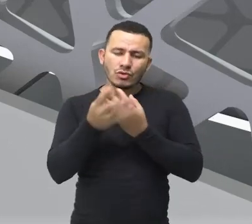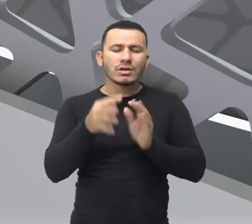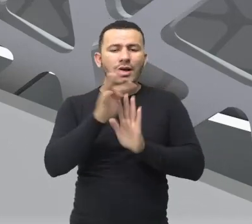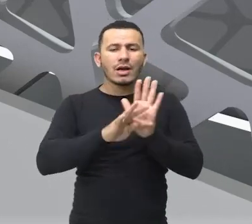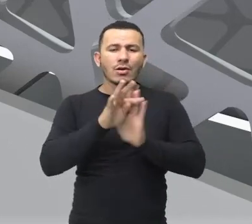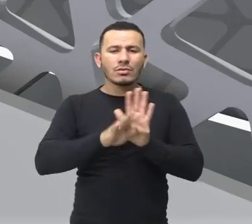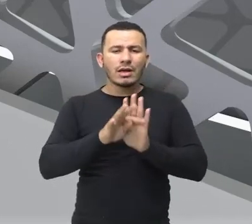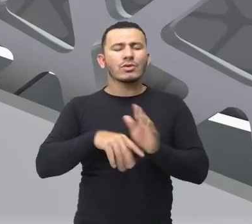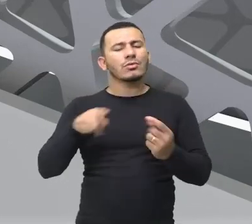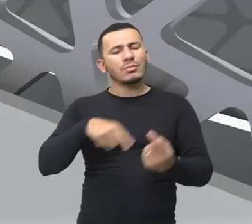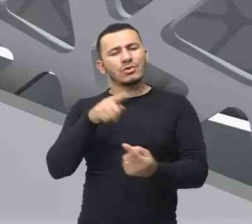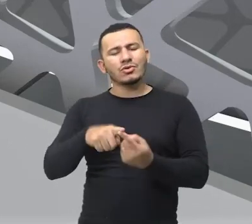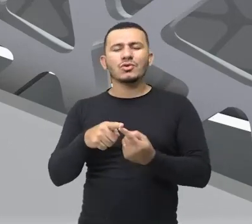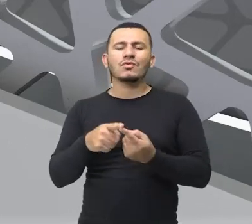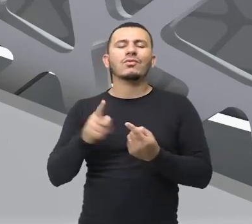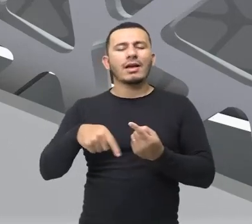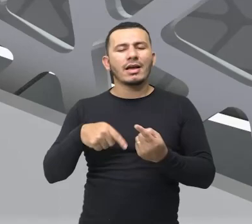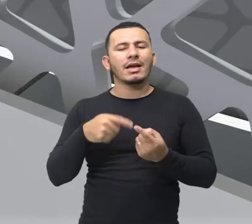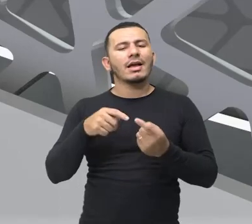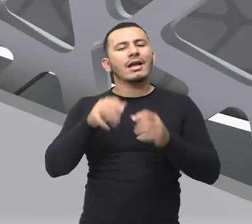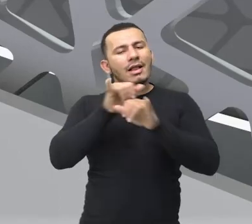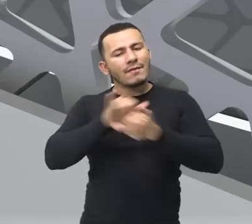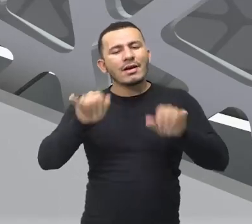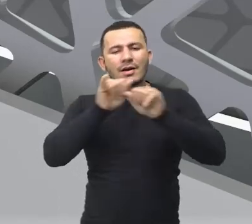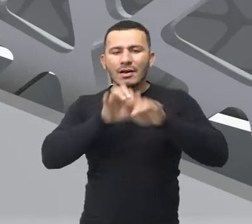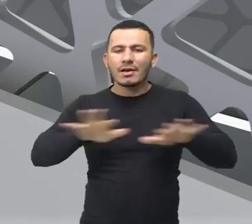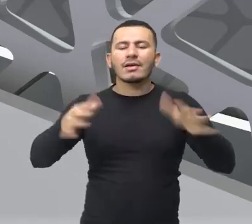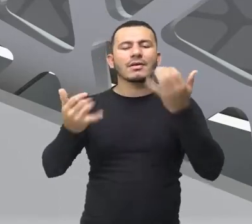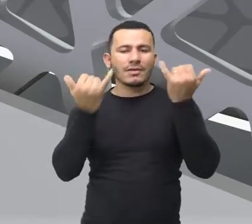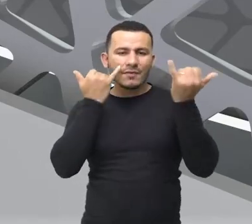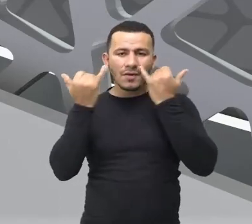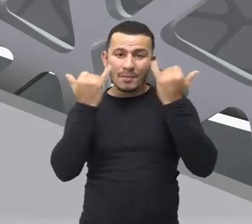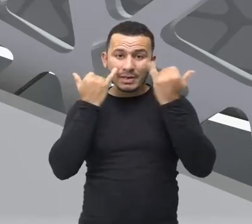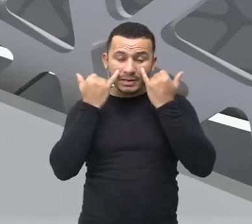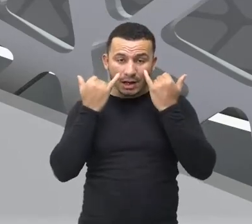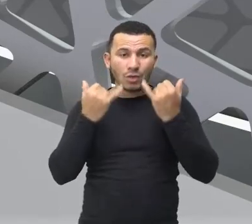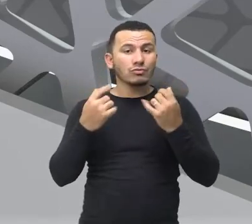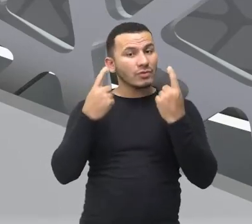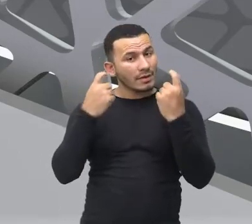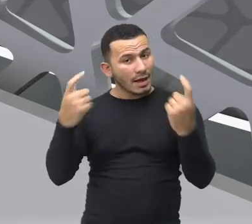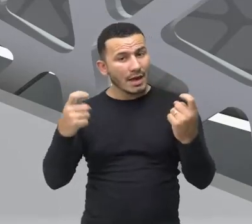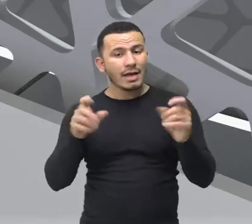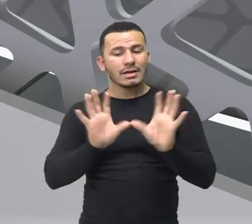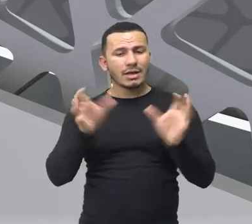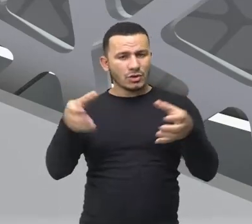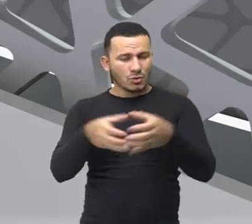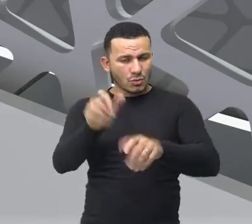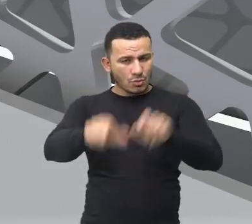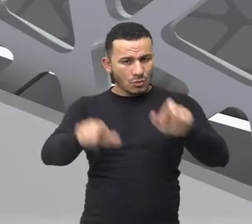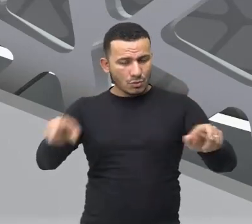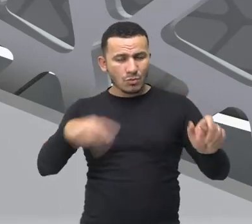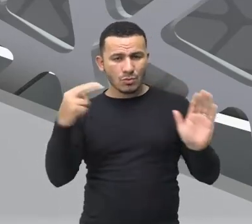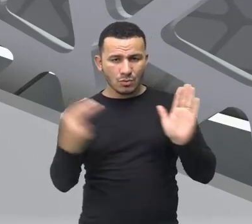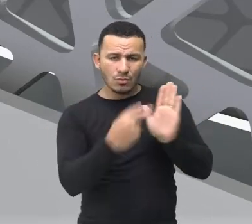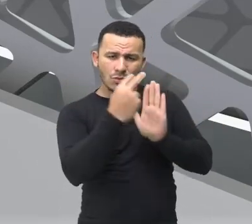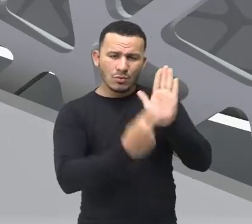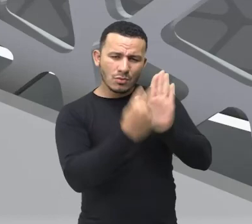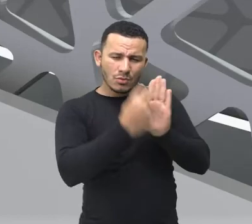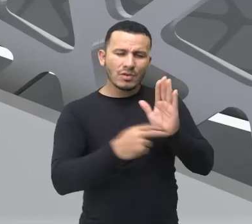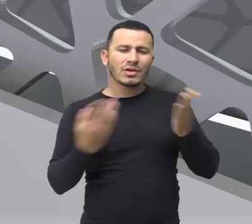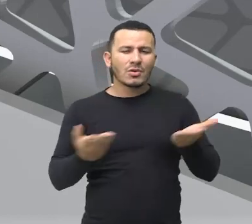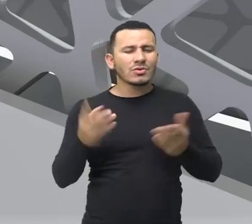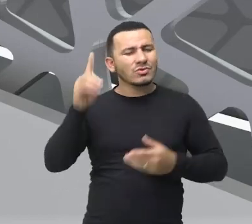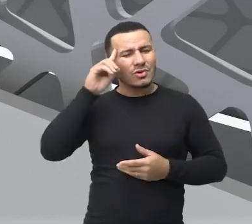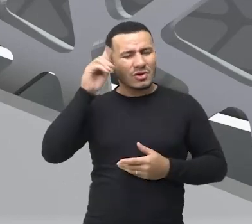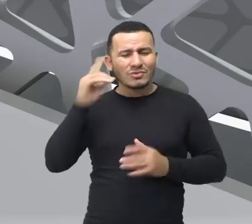que busca trazer informação para o leitor, informação que seja de interesse desse leitor e que nós utilizamos no dia